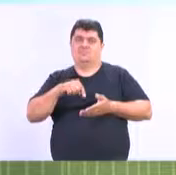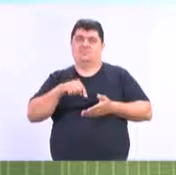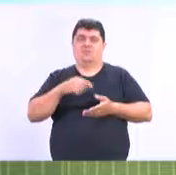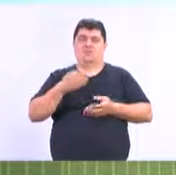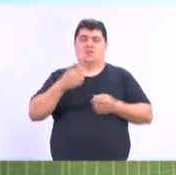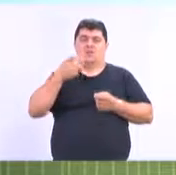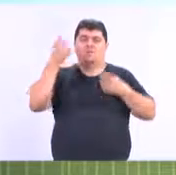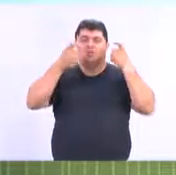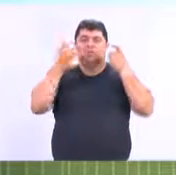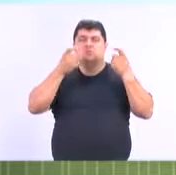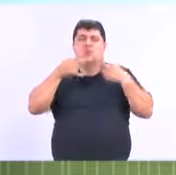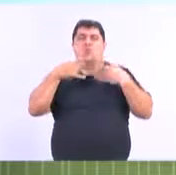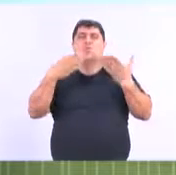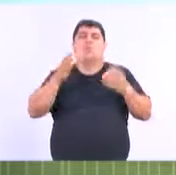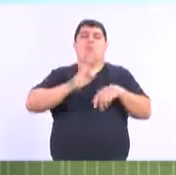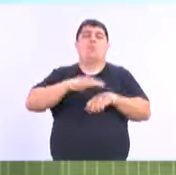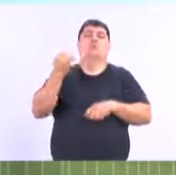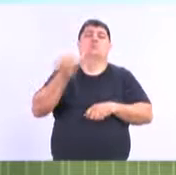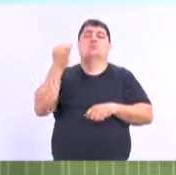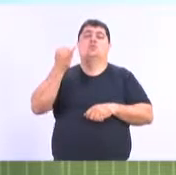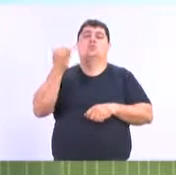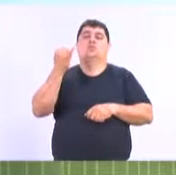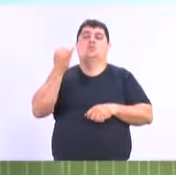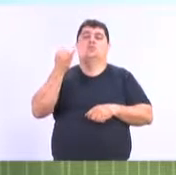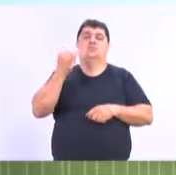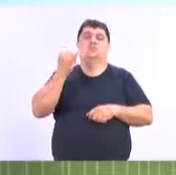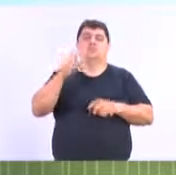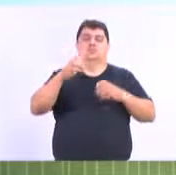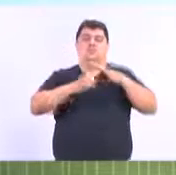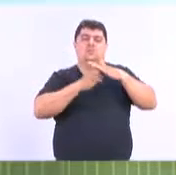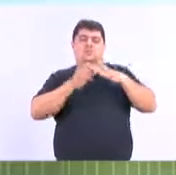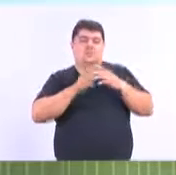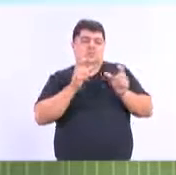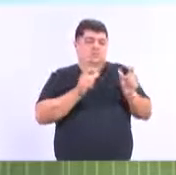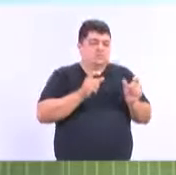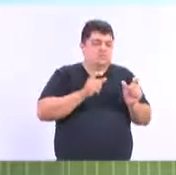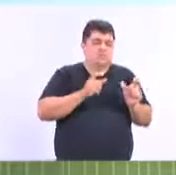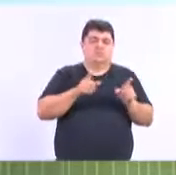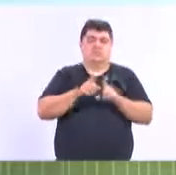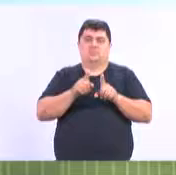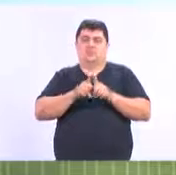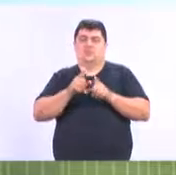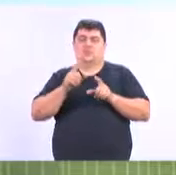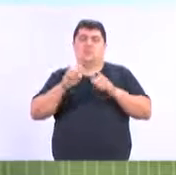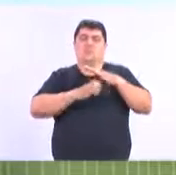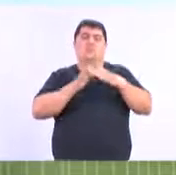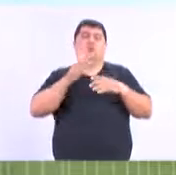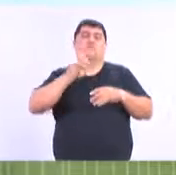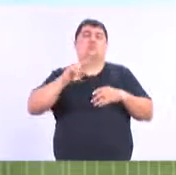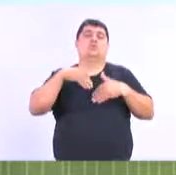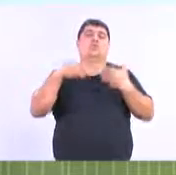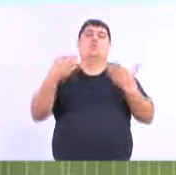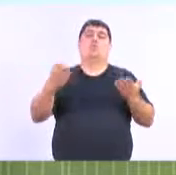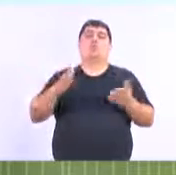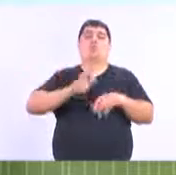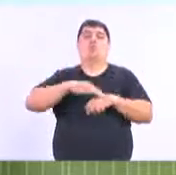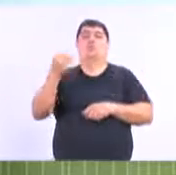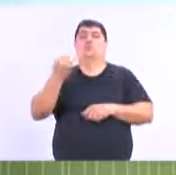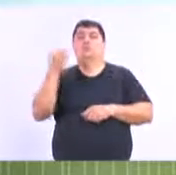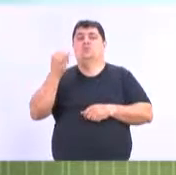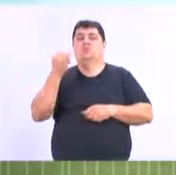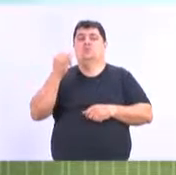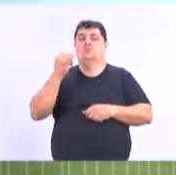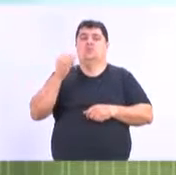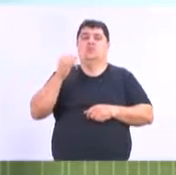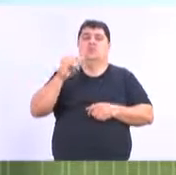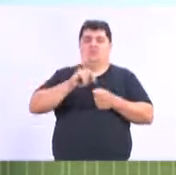quais demonstrações são mais usadas pelas micro e pequenas empresas, pelo universo de médias empresas, que é o que a gente de fato trabalha